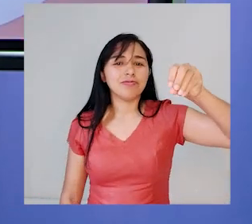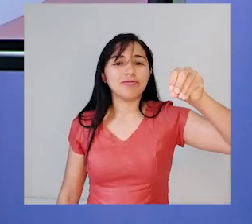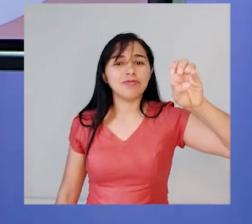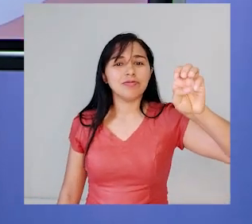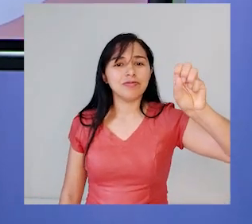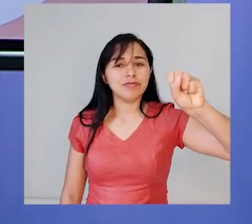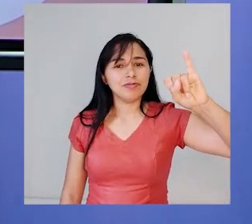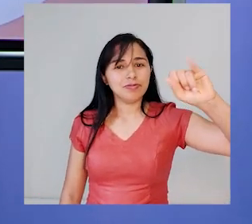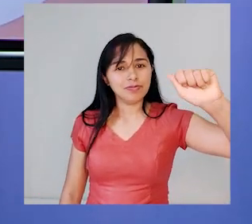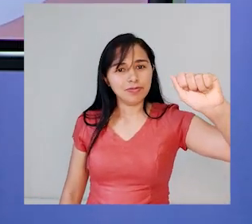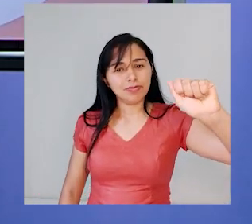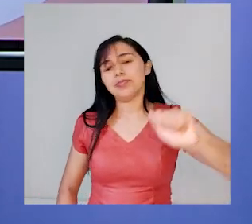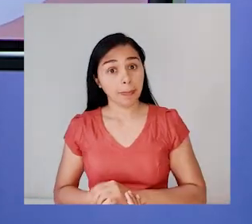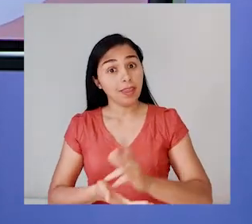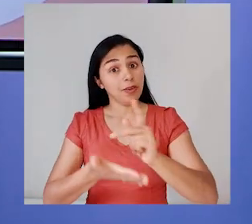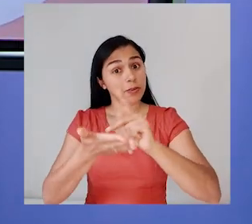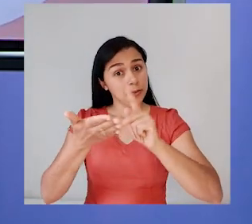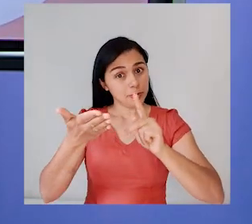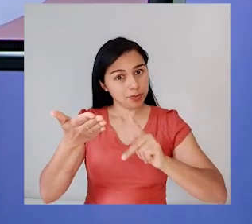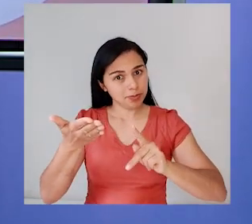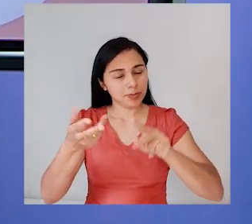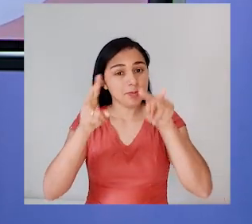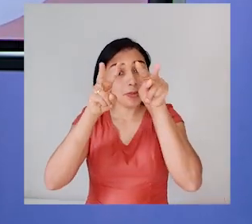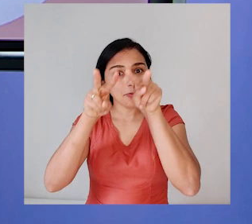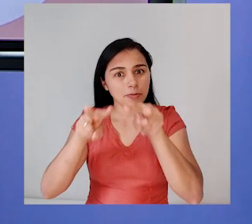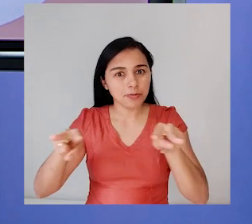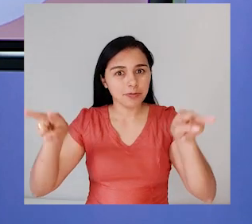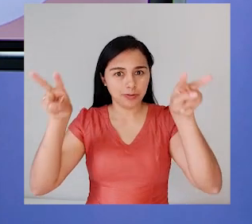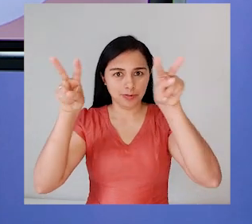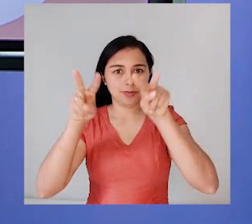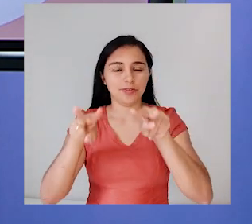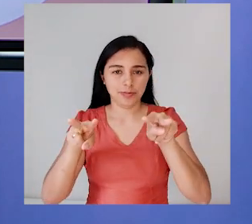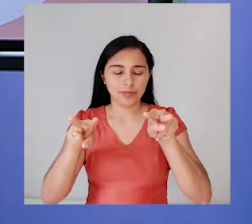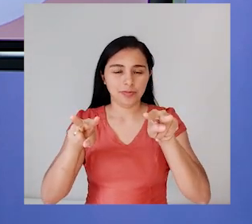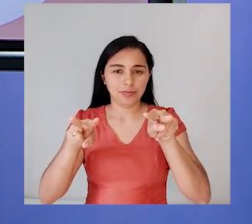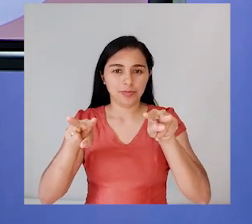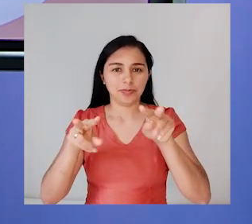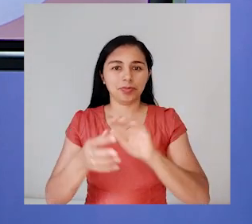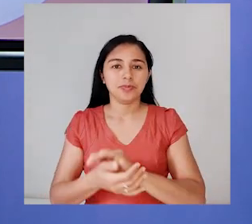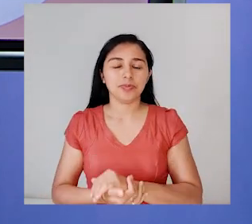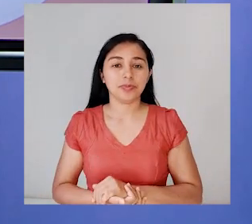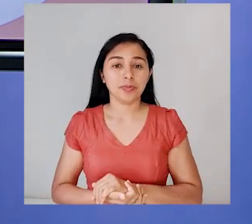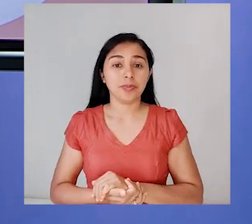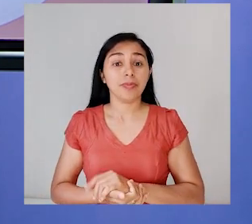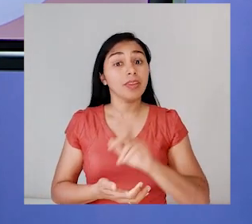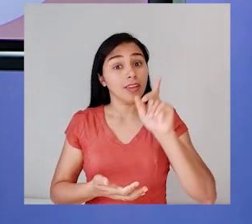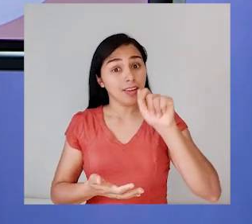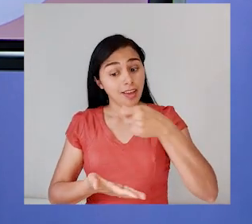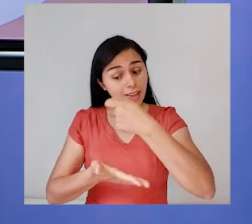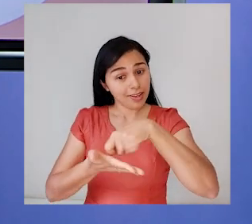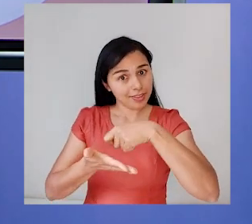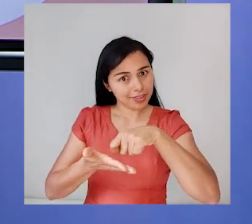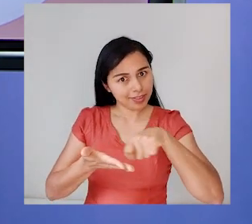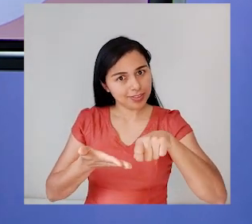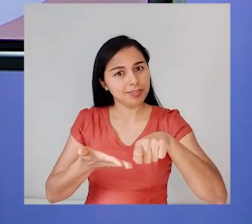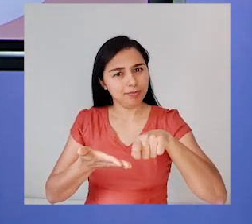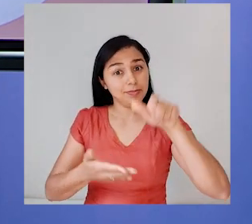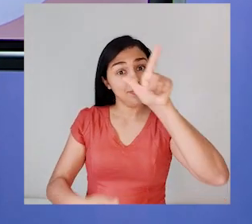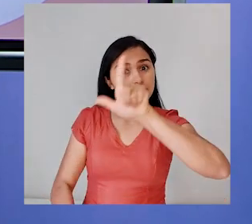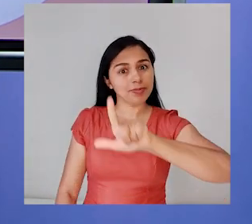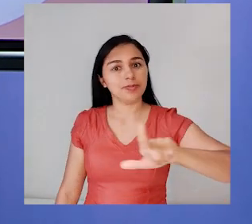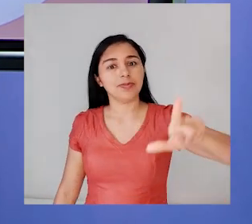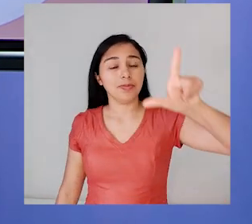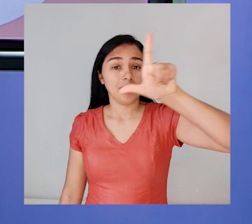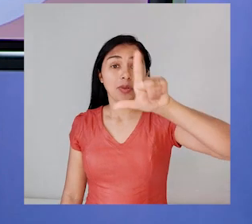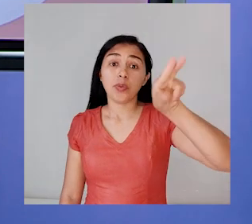Os poemas visuais, como o próprio nome diz, são produções literárias em que as imagens, formas